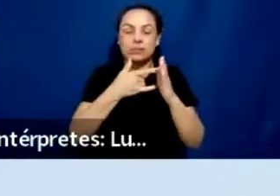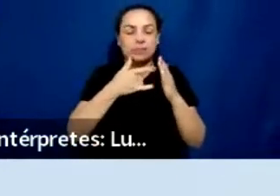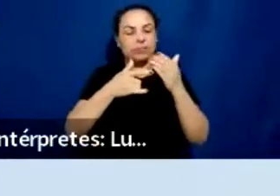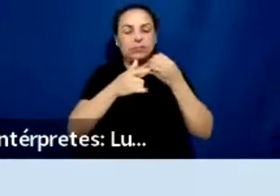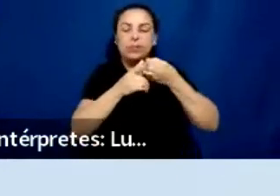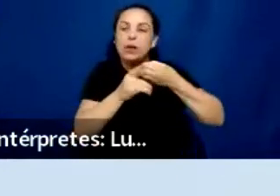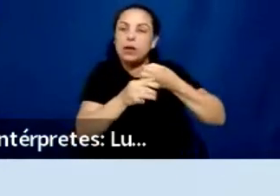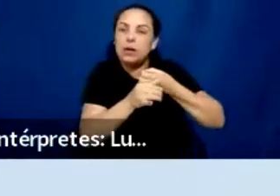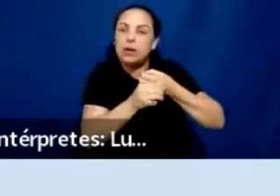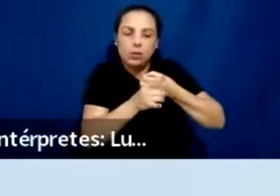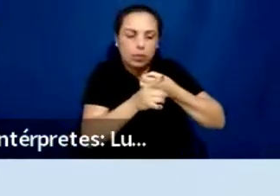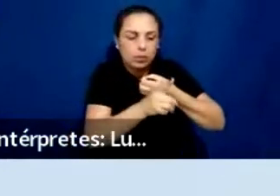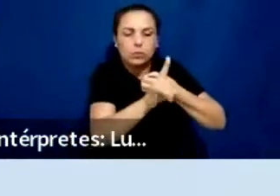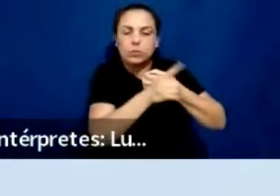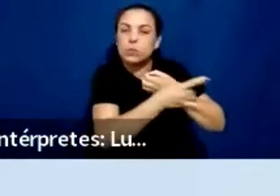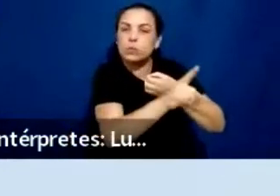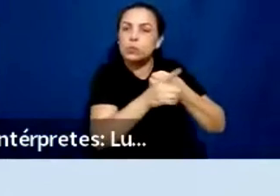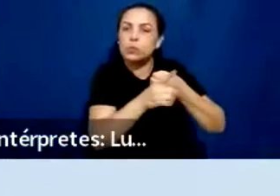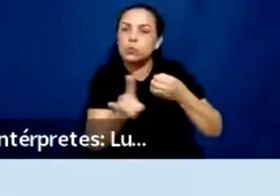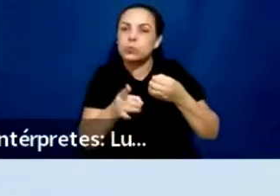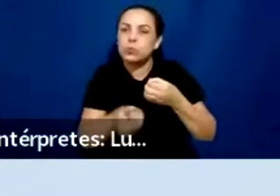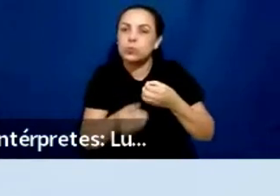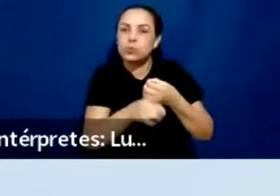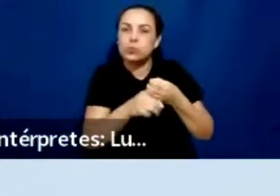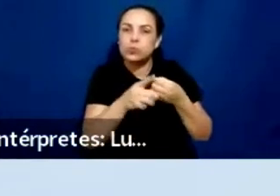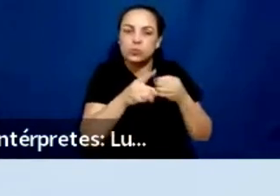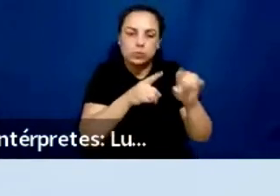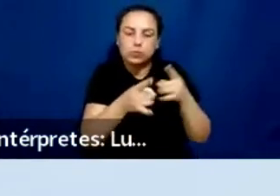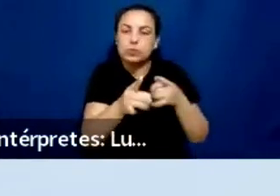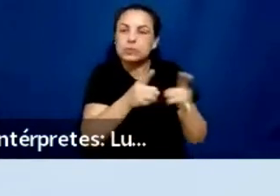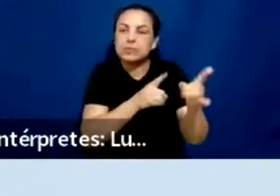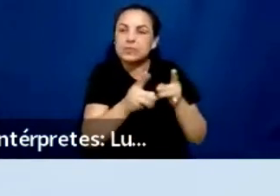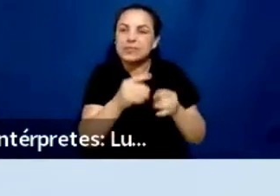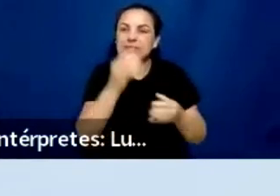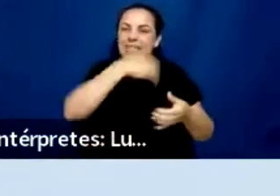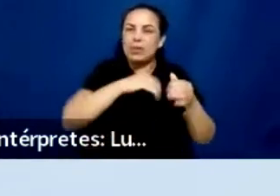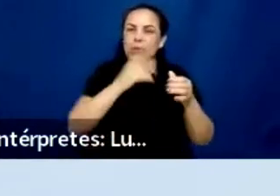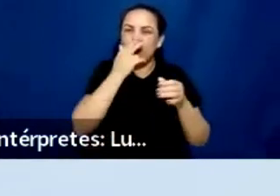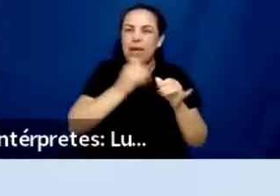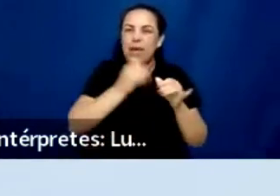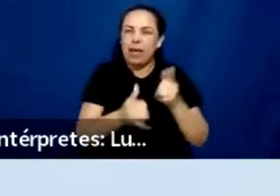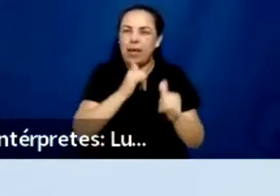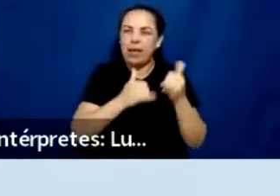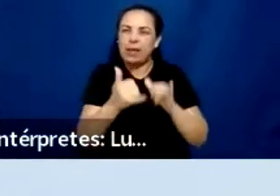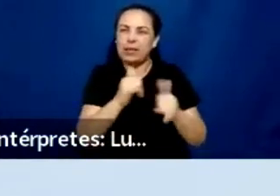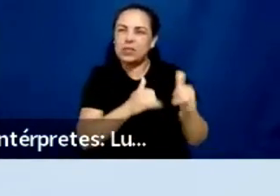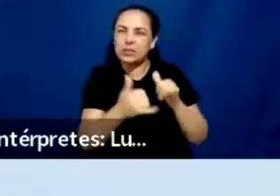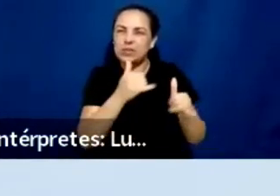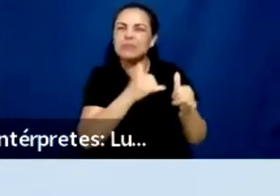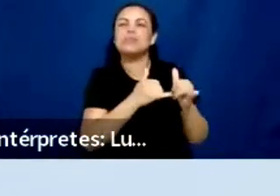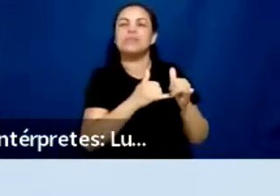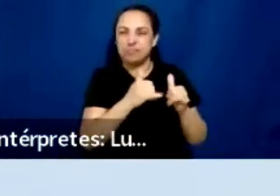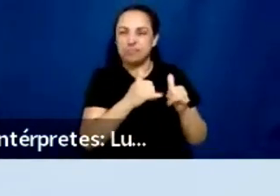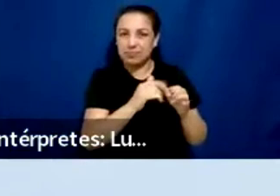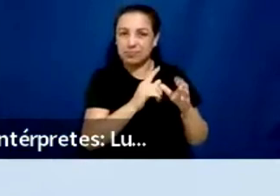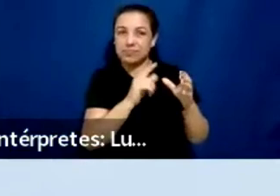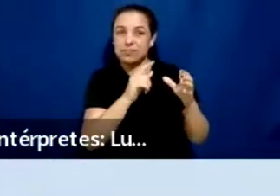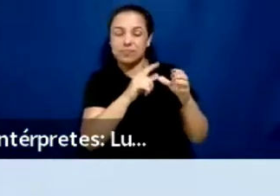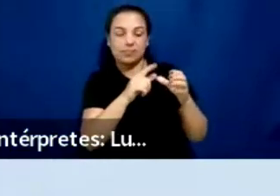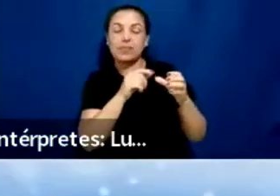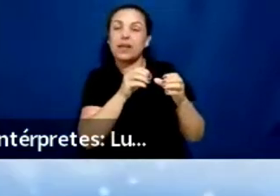para o estágio iônico, uma água ionizada. Então, nós temos aqui íons de hidroxila e íons de hidrogênio, ok?